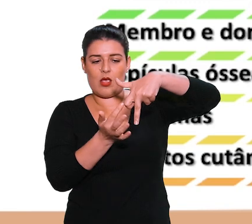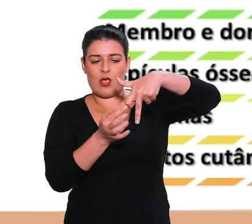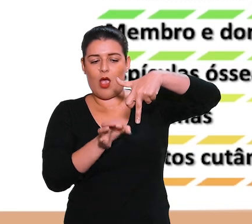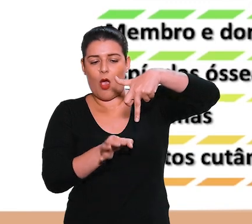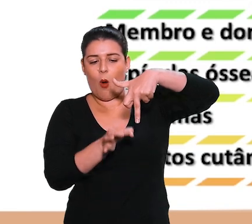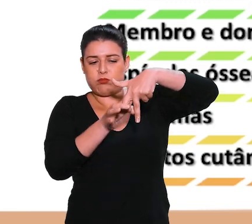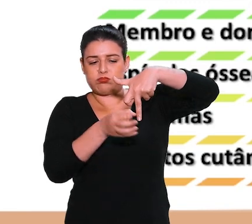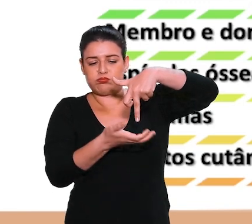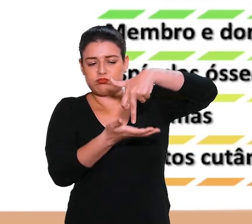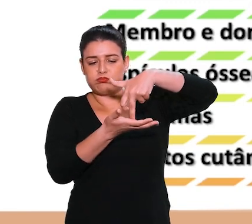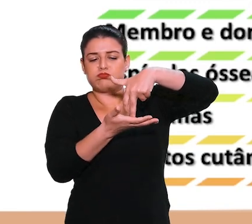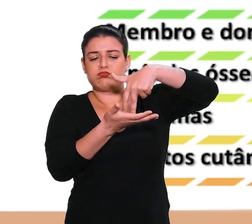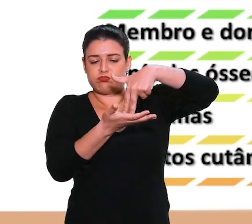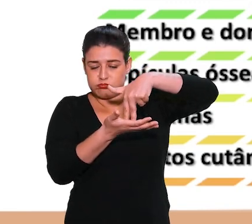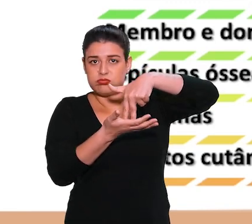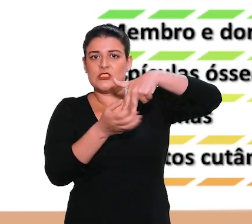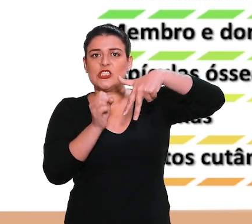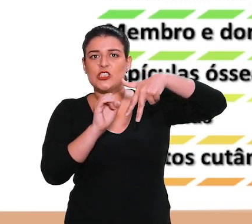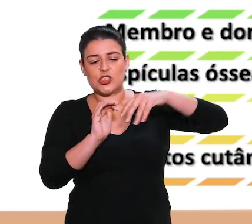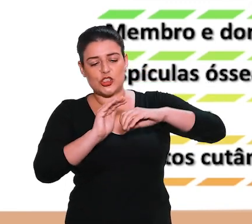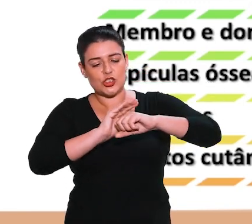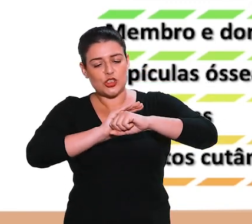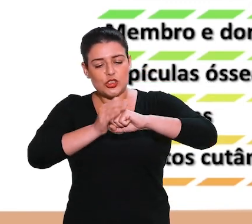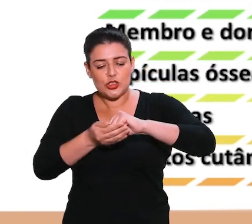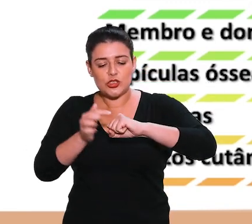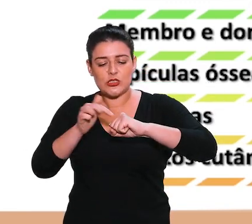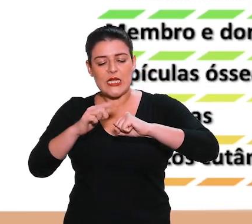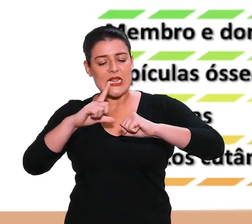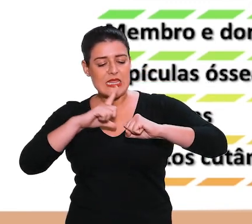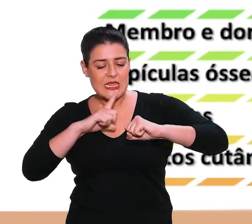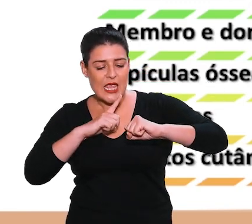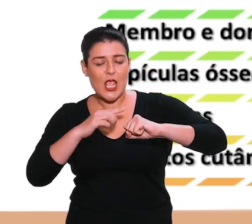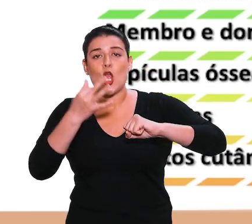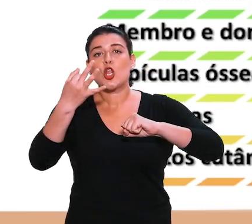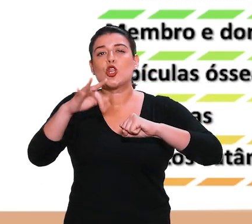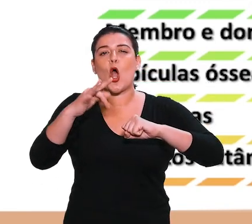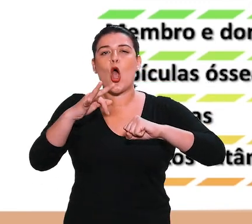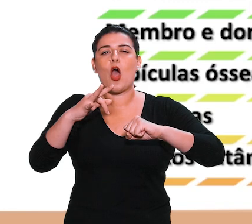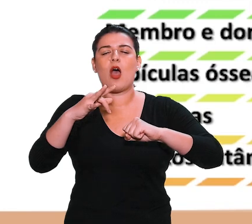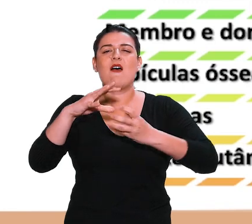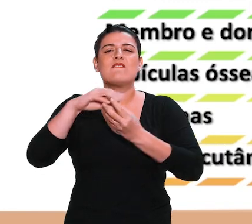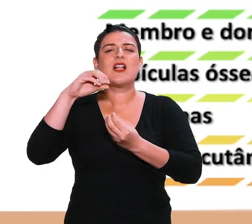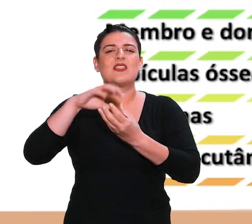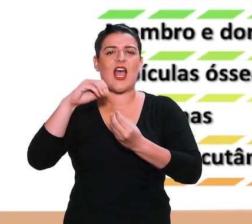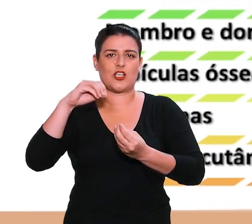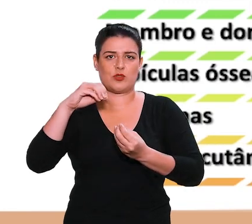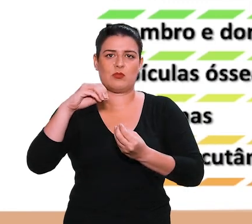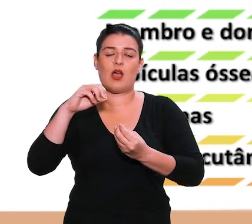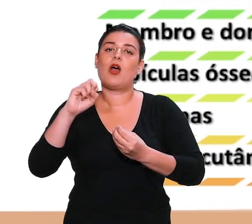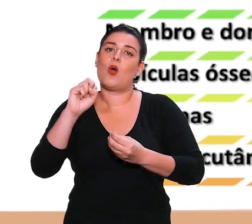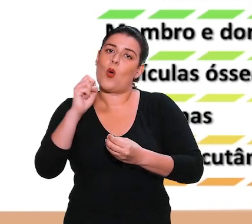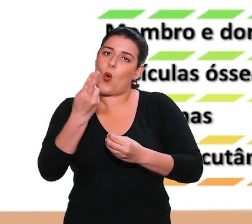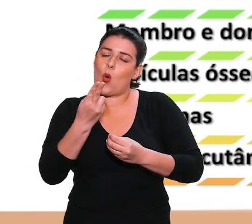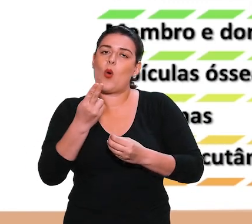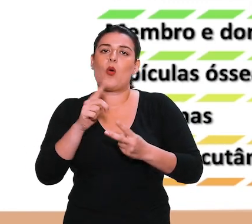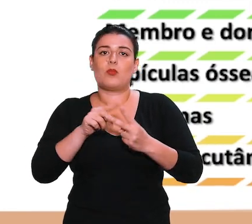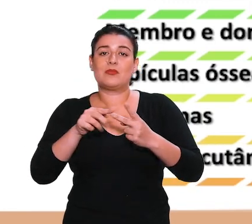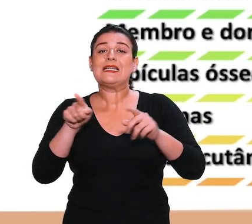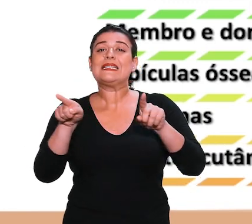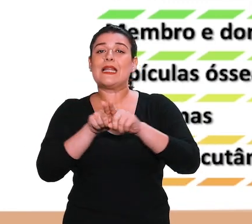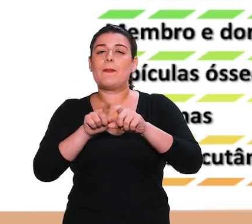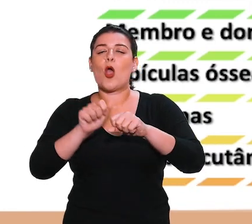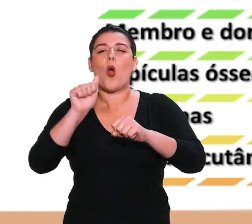amputação, se há deformidades já instaladas, presença de membro ou dor fantasma, ou ambas, as espículas ósseas,